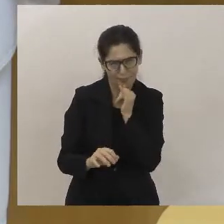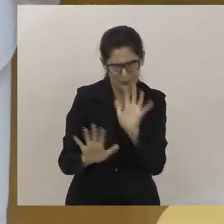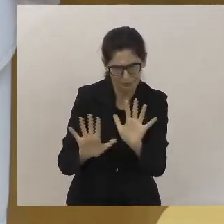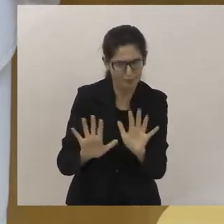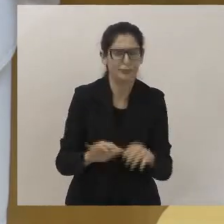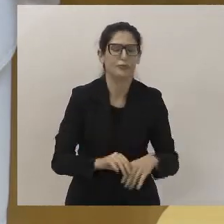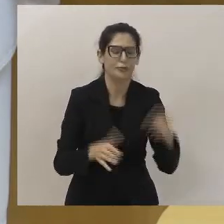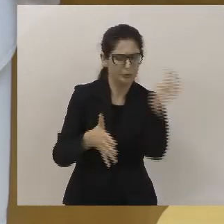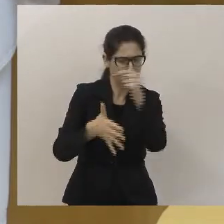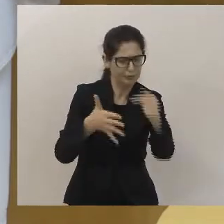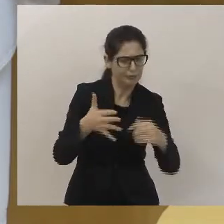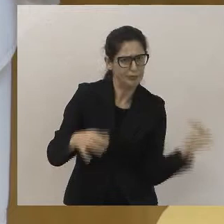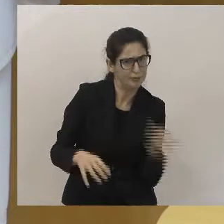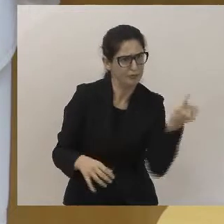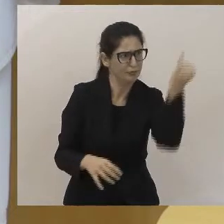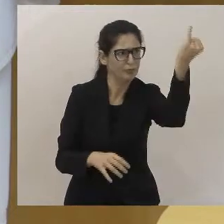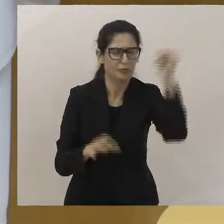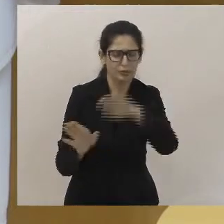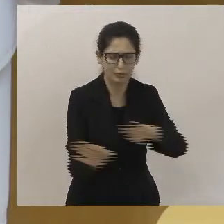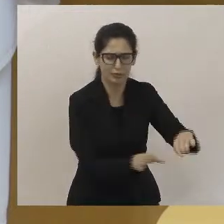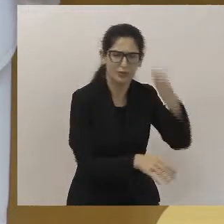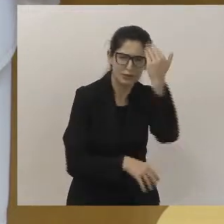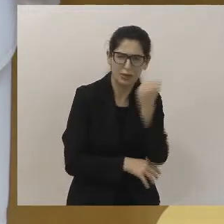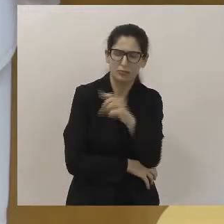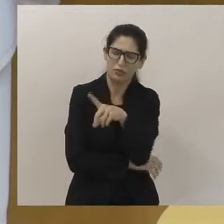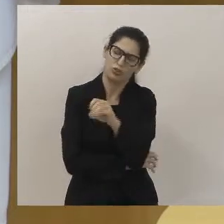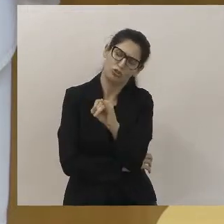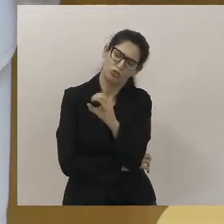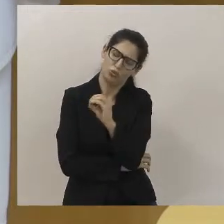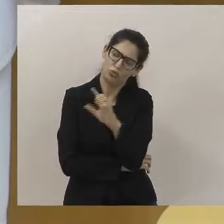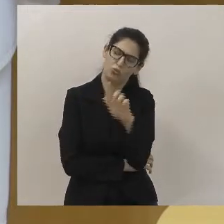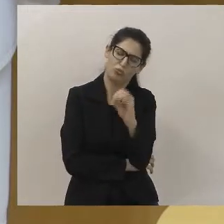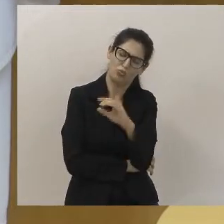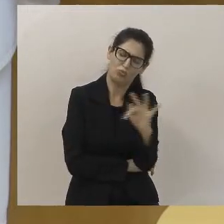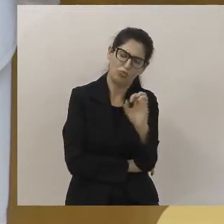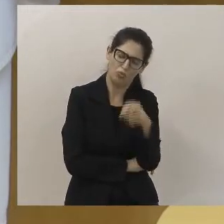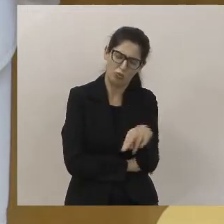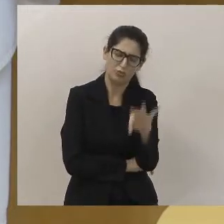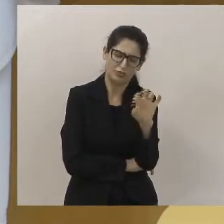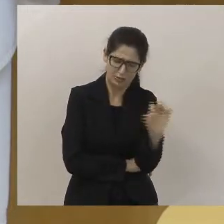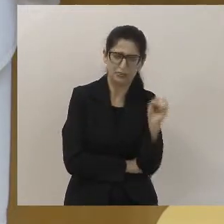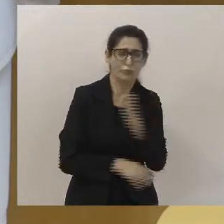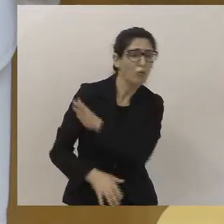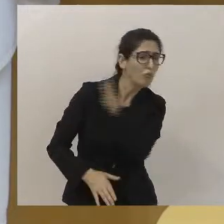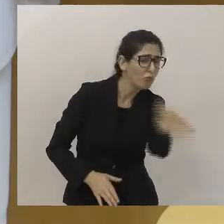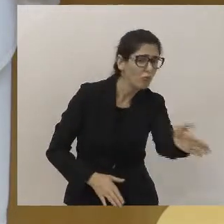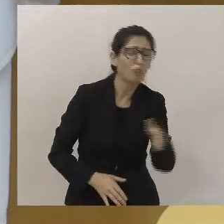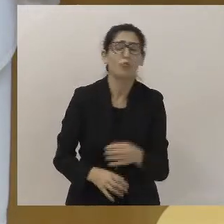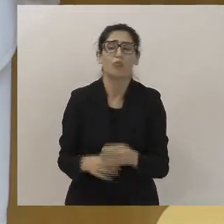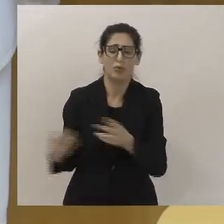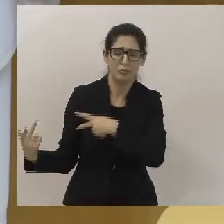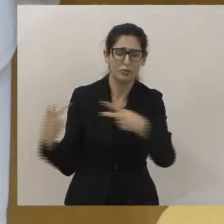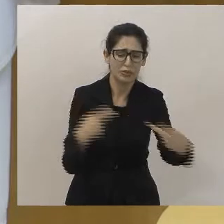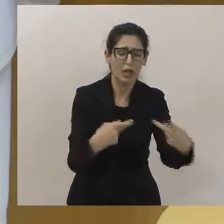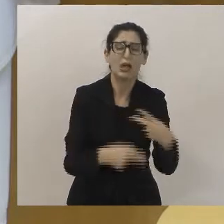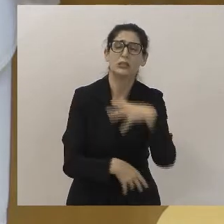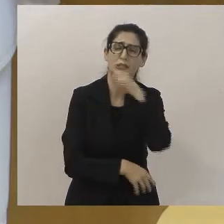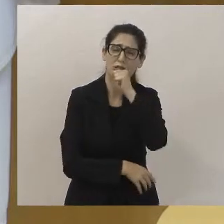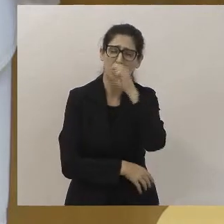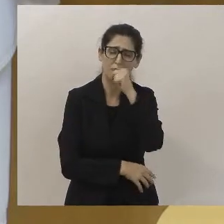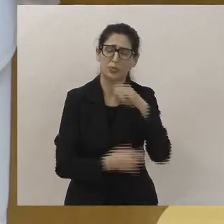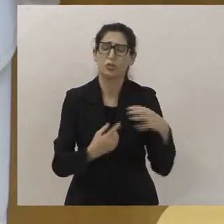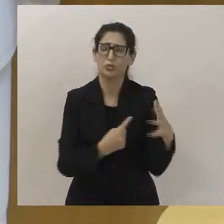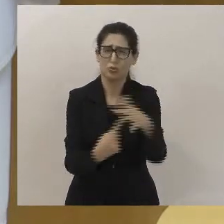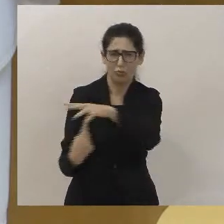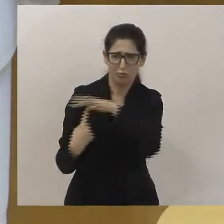pontos tanto aqueles moradores sofria o chile sábado lá na feira e vi a alegria daquele posto a liberar